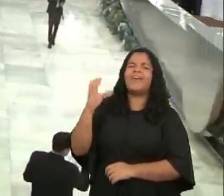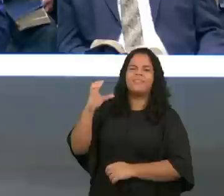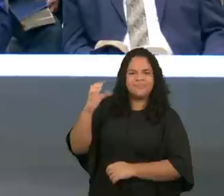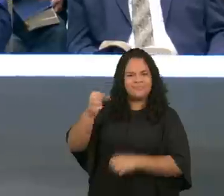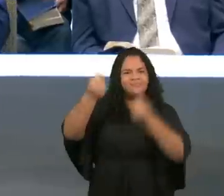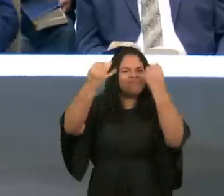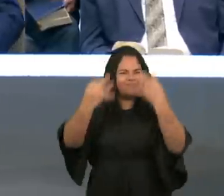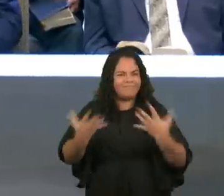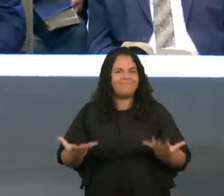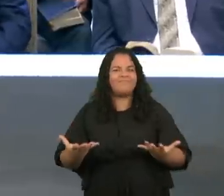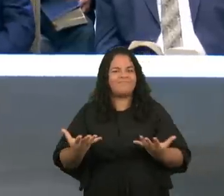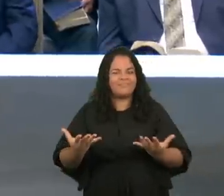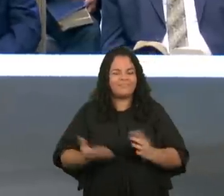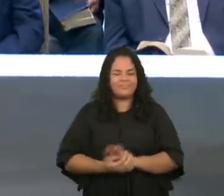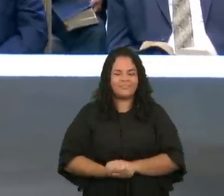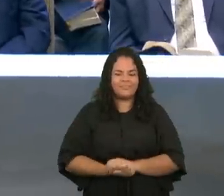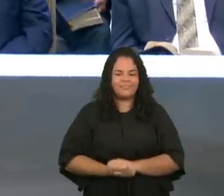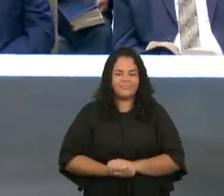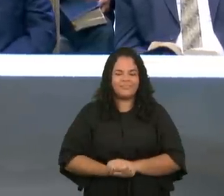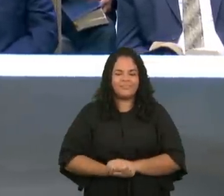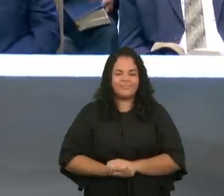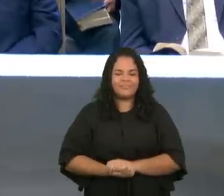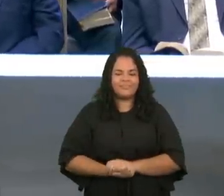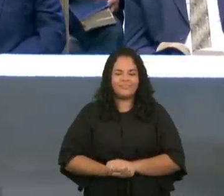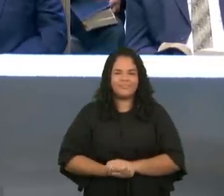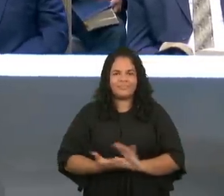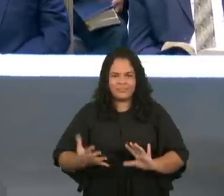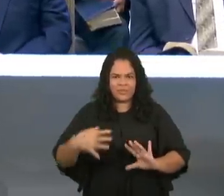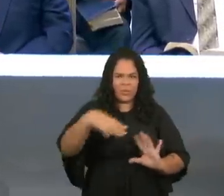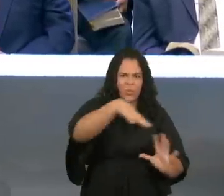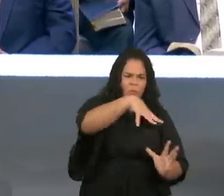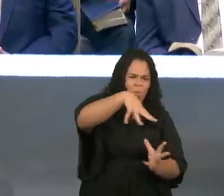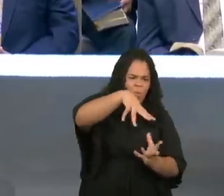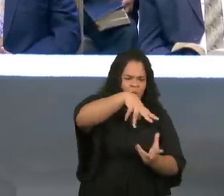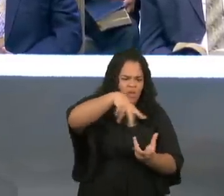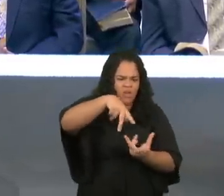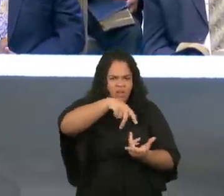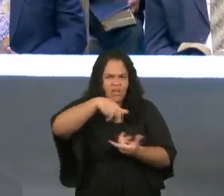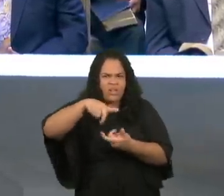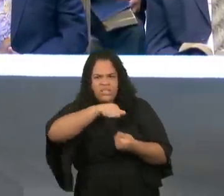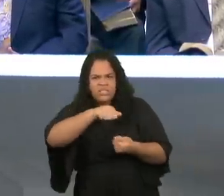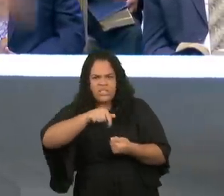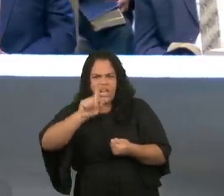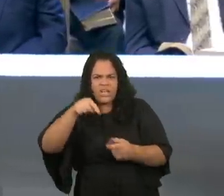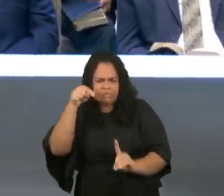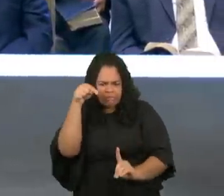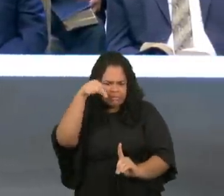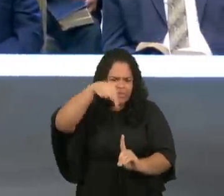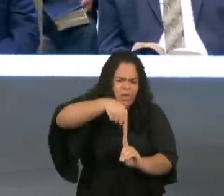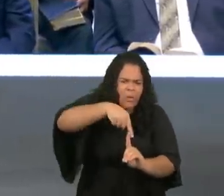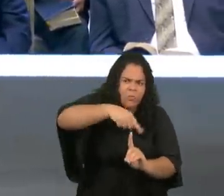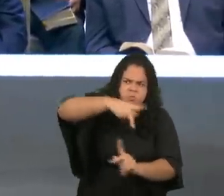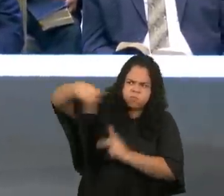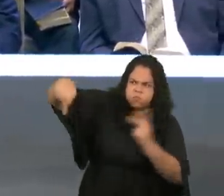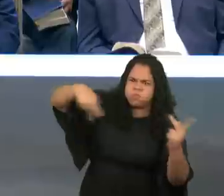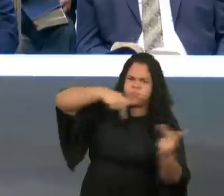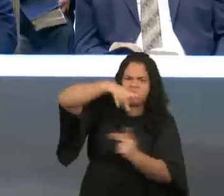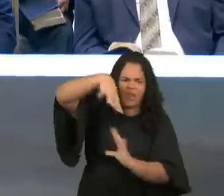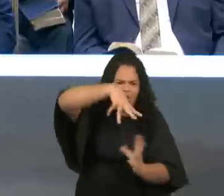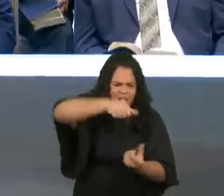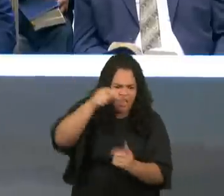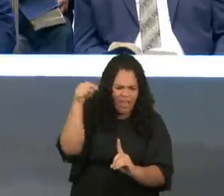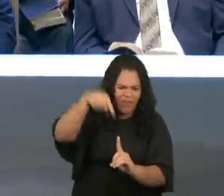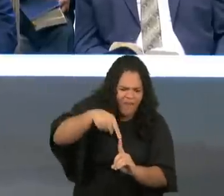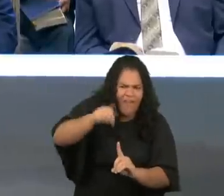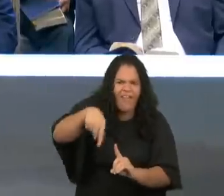a terra não é o centro do universo. Mata esse camarada. Mas eu estou dizendo que foi Deus que botou o sol, está lá no Salmo 19. Mata